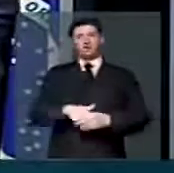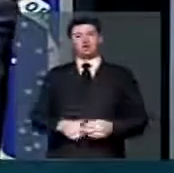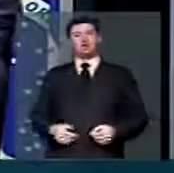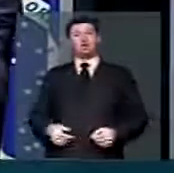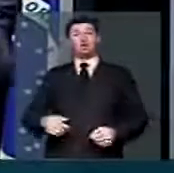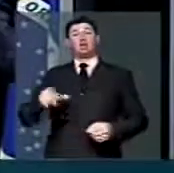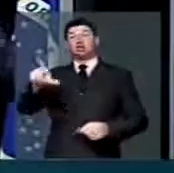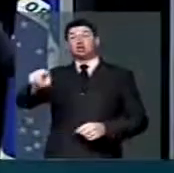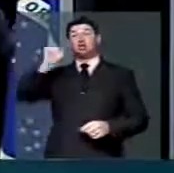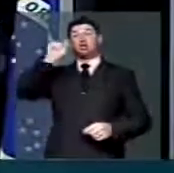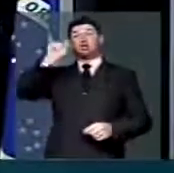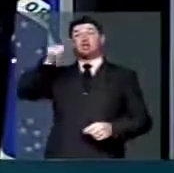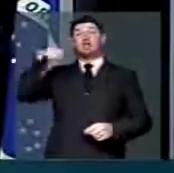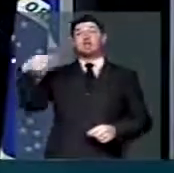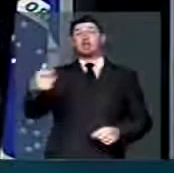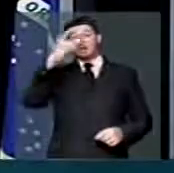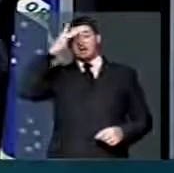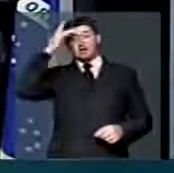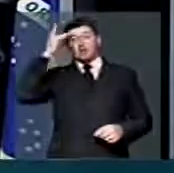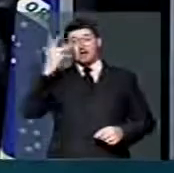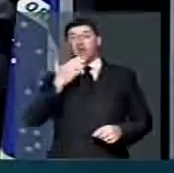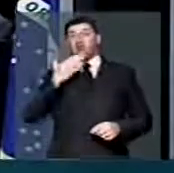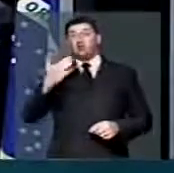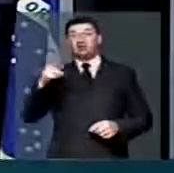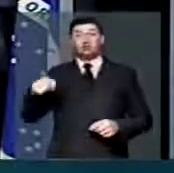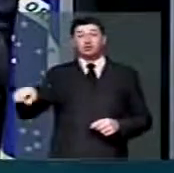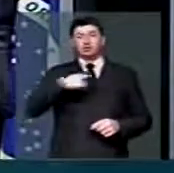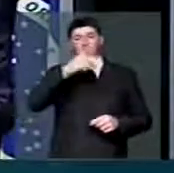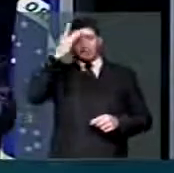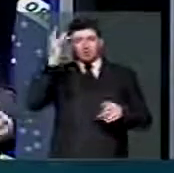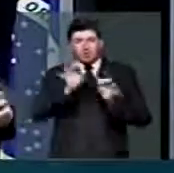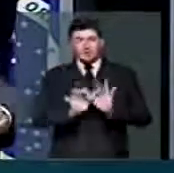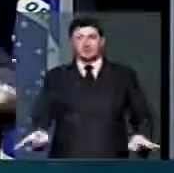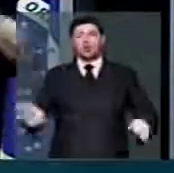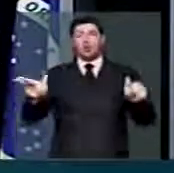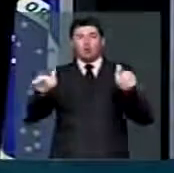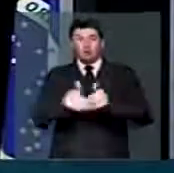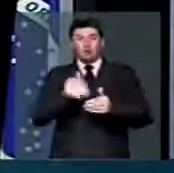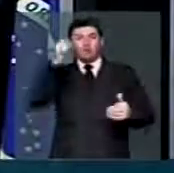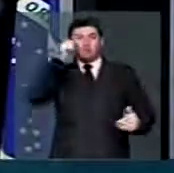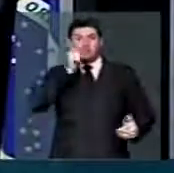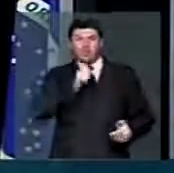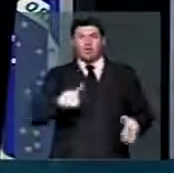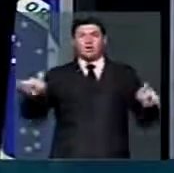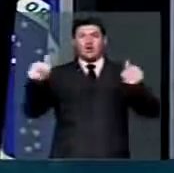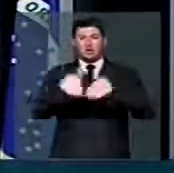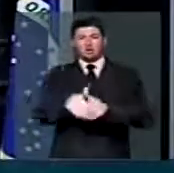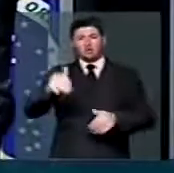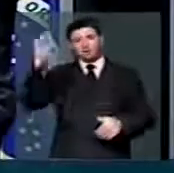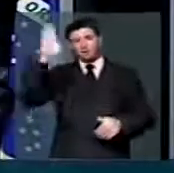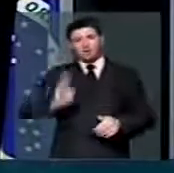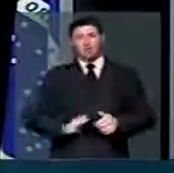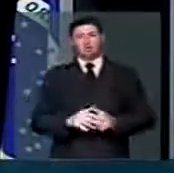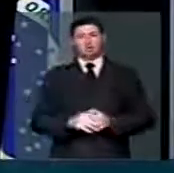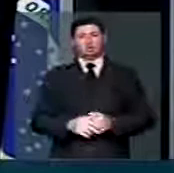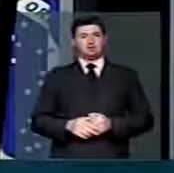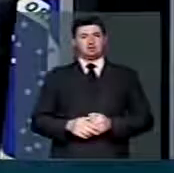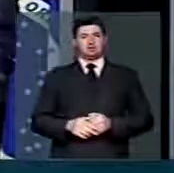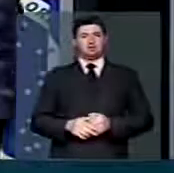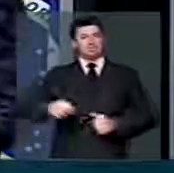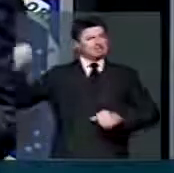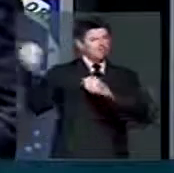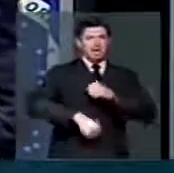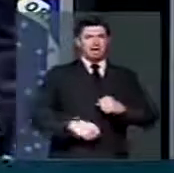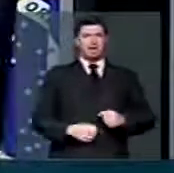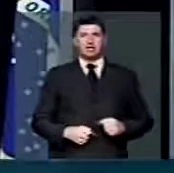e elejam seus pares. Elejam os homens humildes, elejam as mulheres humildes desse país. Elejam